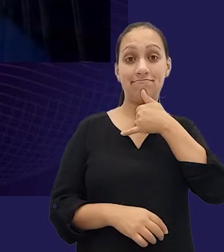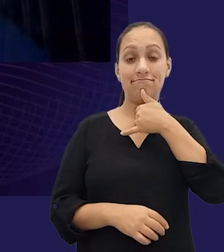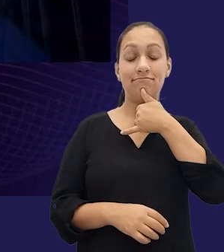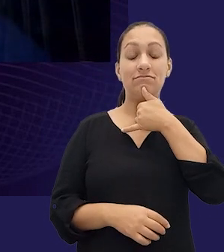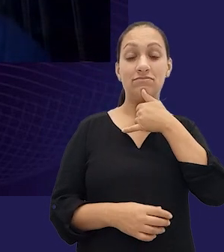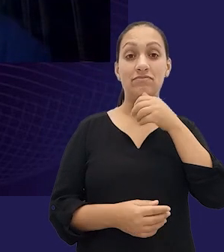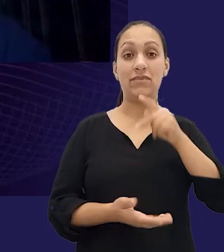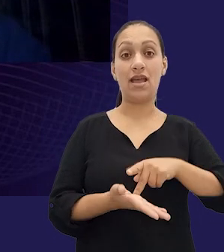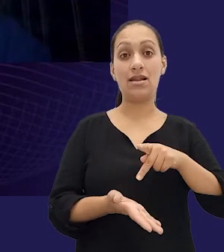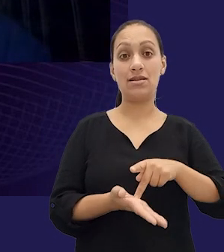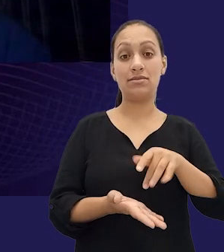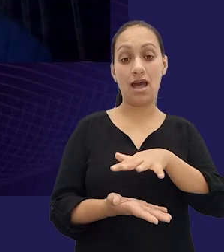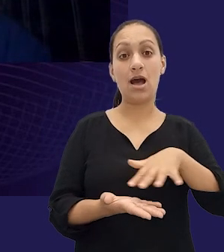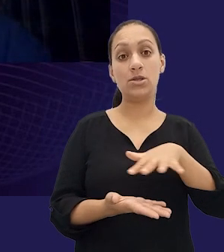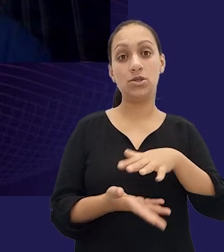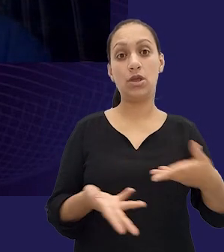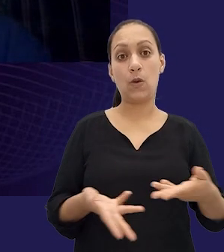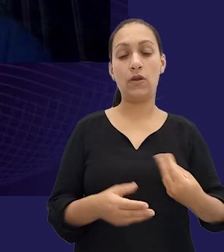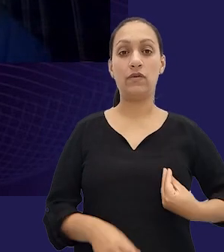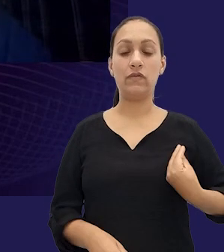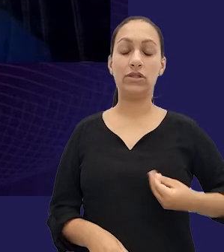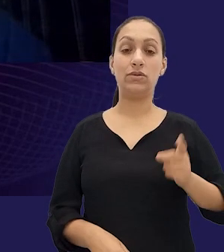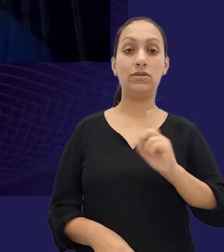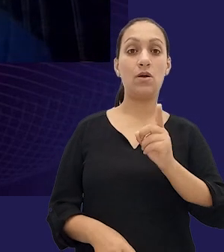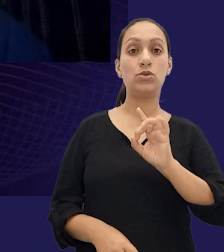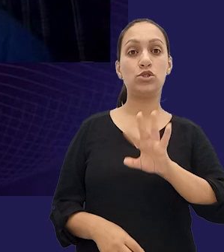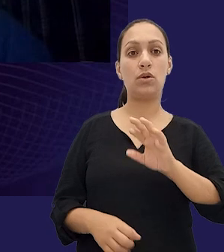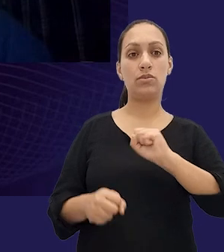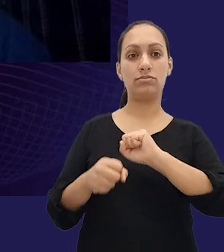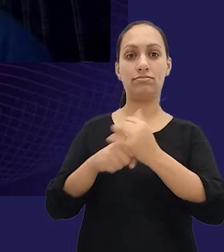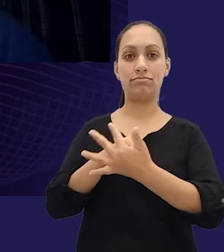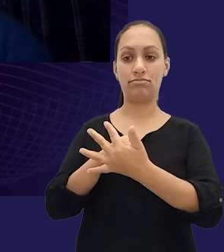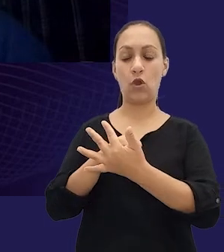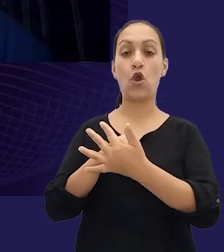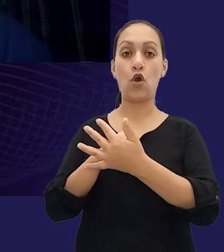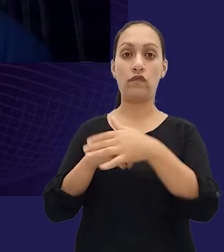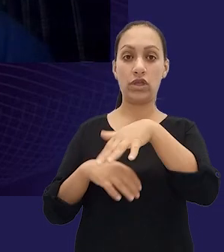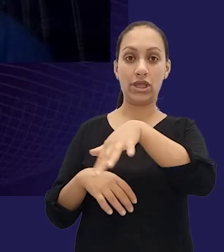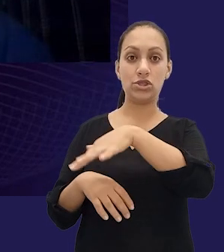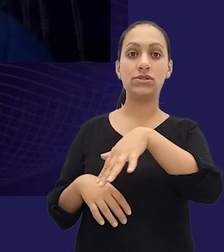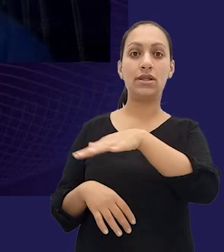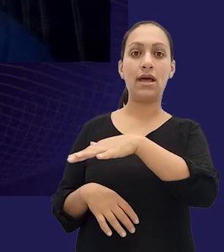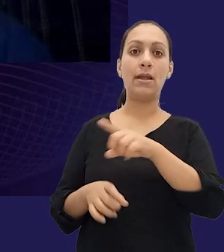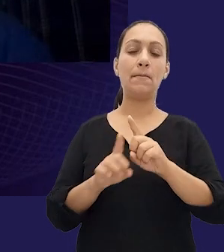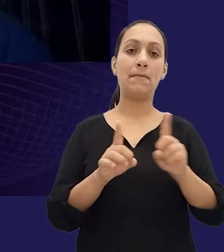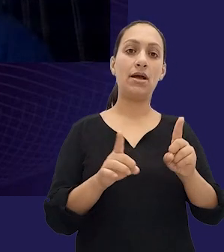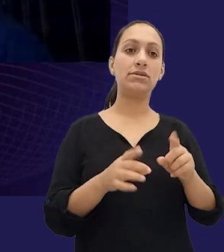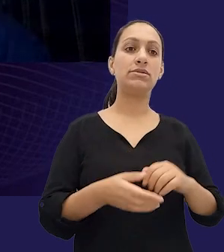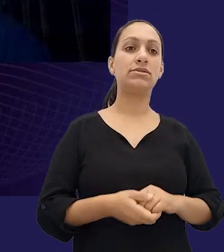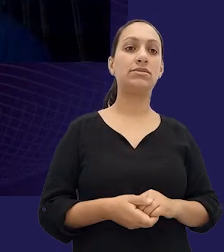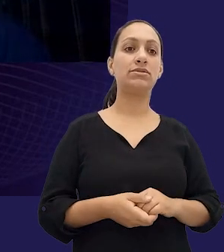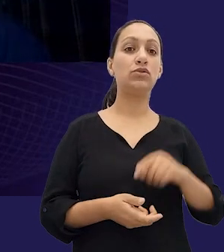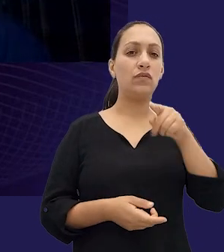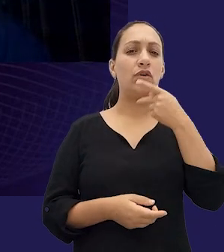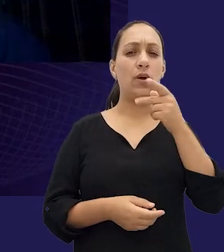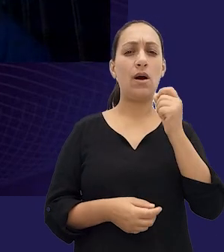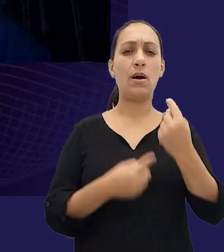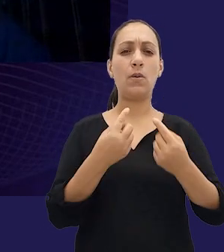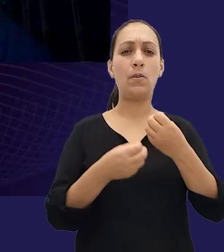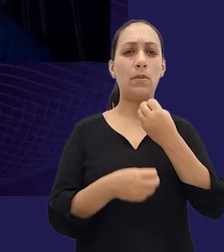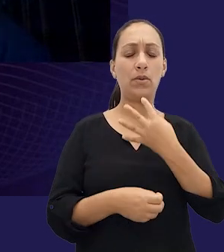gente está vivendo. Não só no cenário da Covid, porque tu falou uma coisa muito boa, a resistência bacteriana, ela